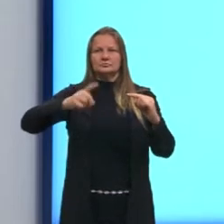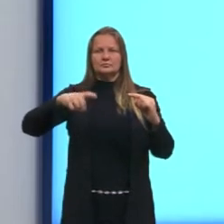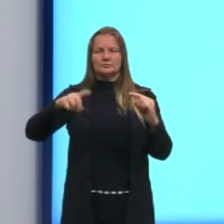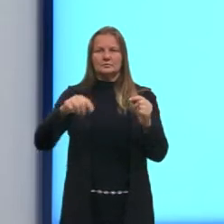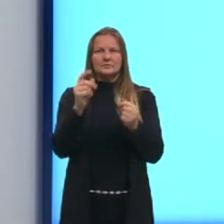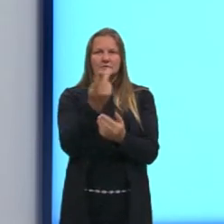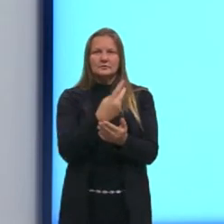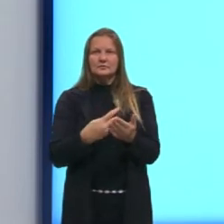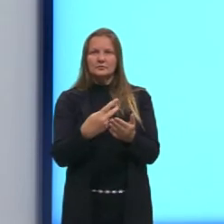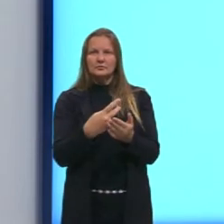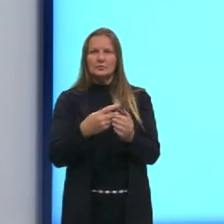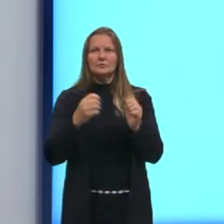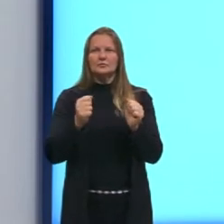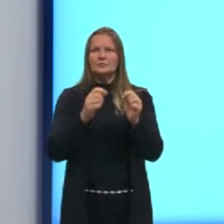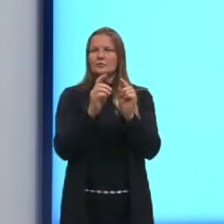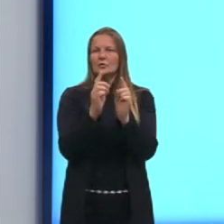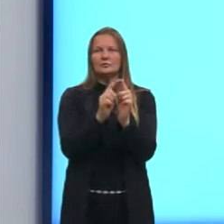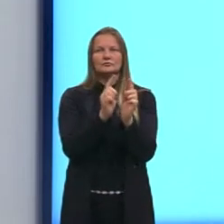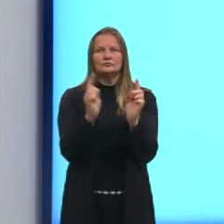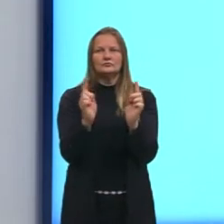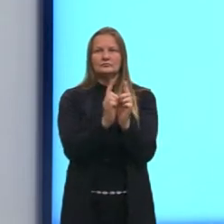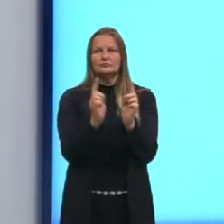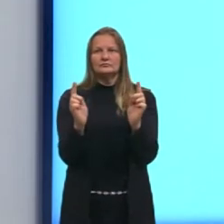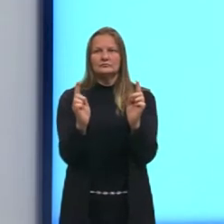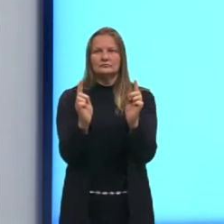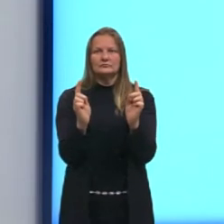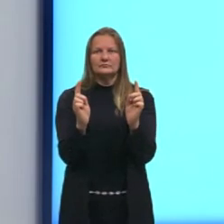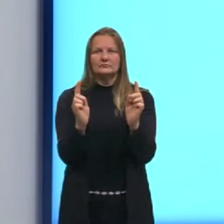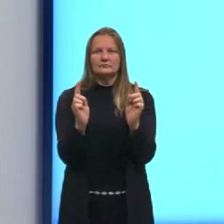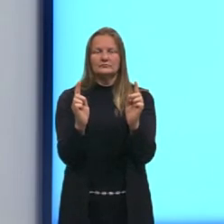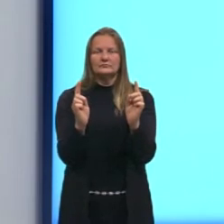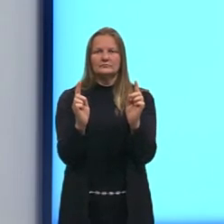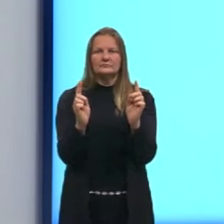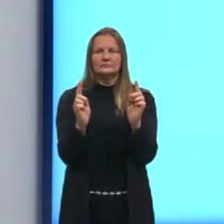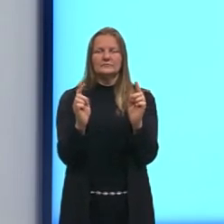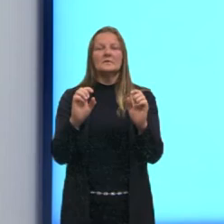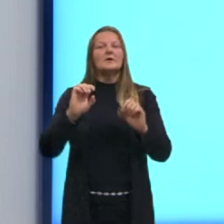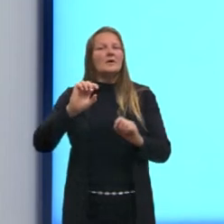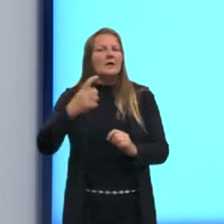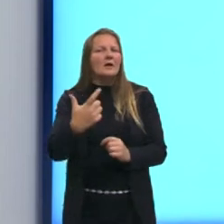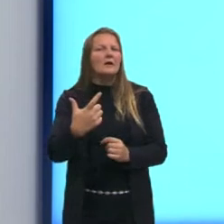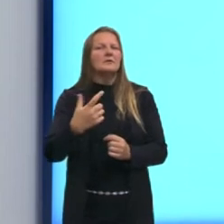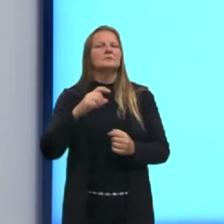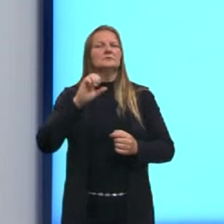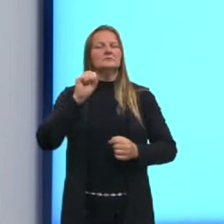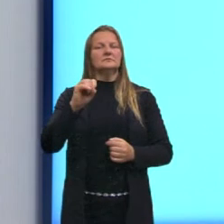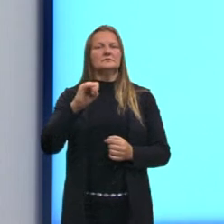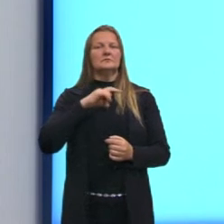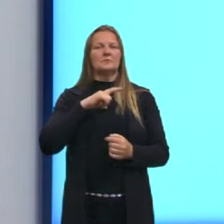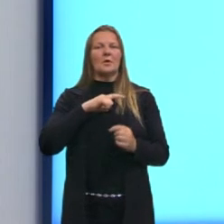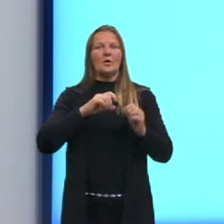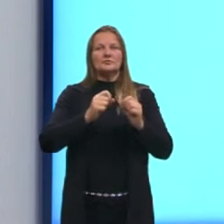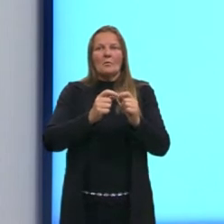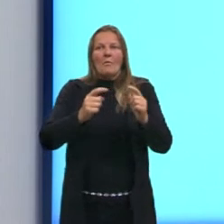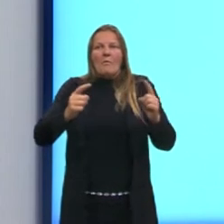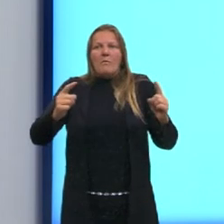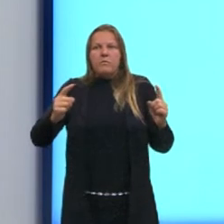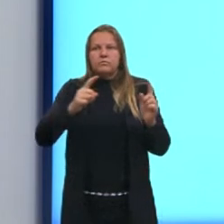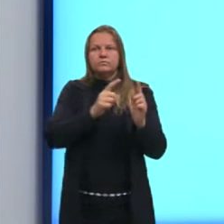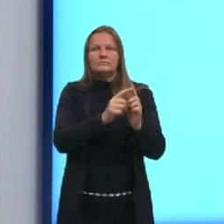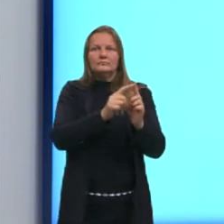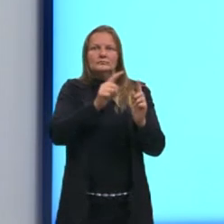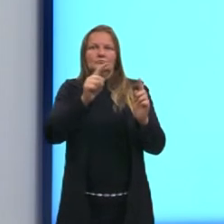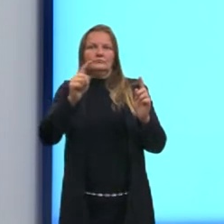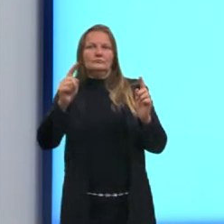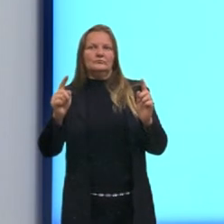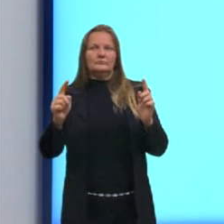gente desenhou antes, vai ser somente esses dois pontos aqui. Claro que essa onda ela pode ser muito maior e eu